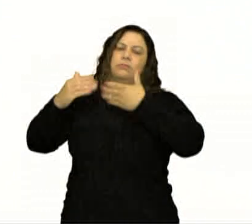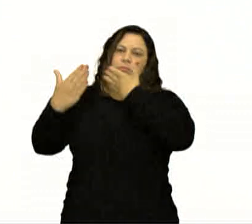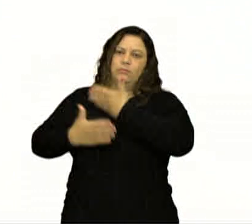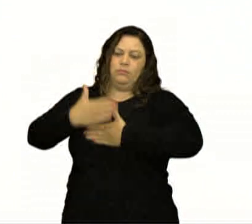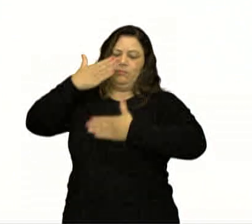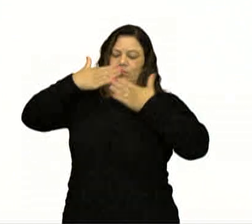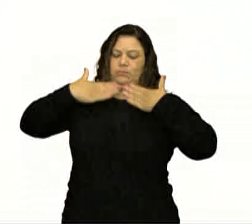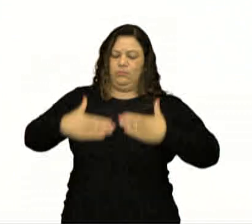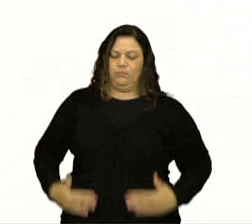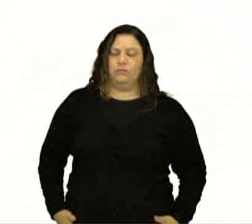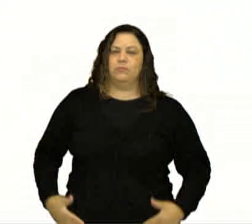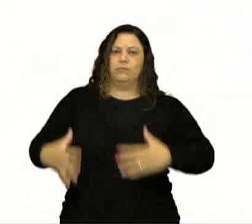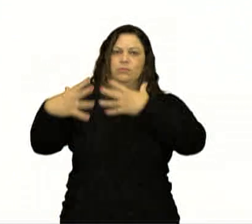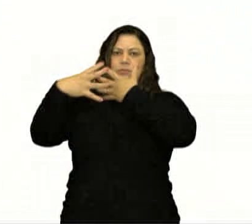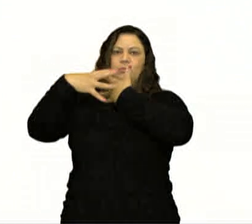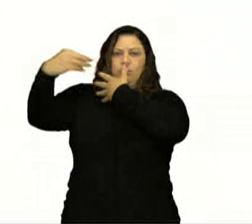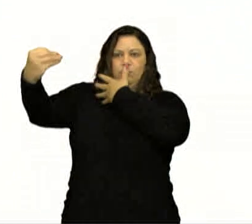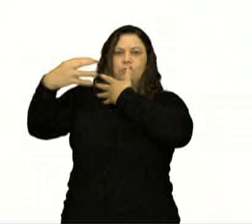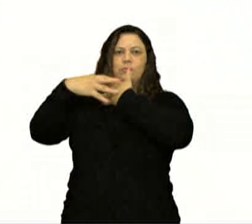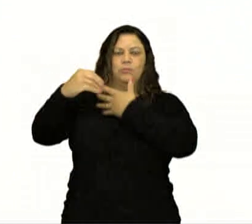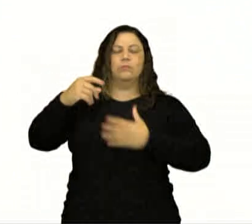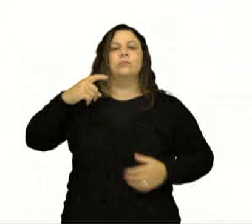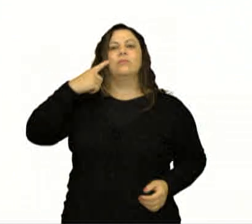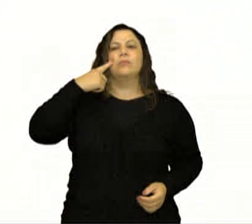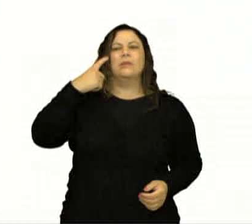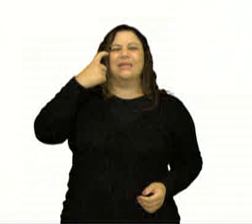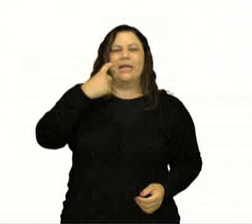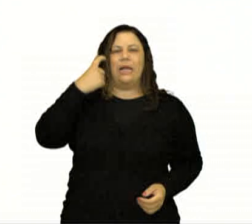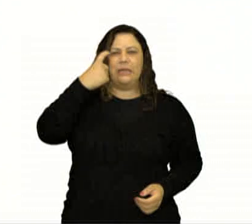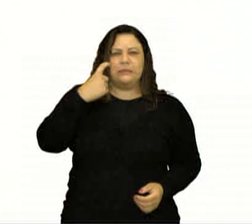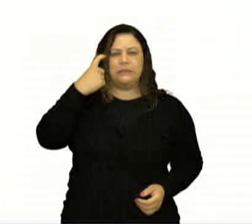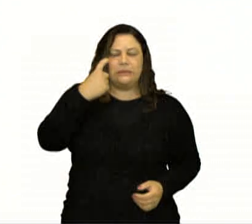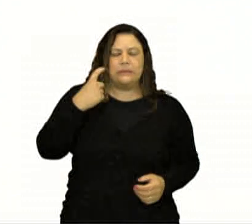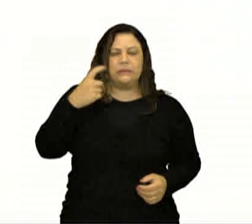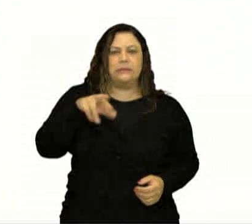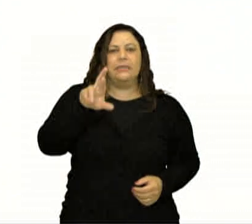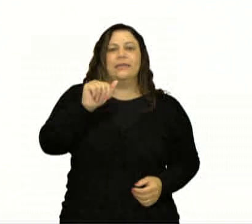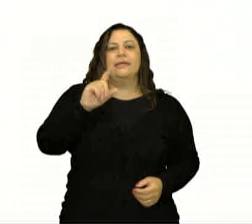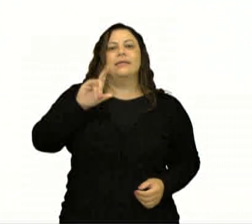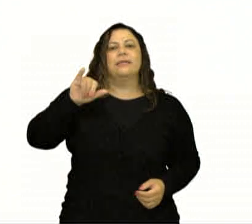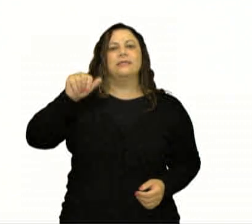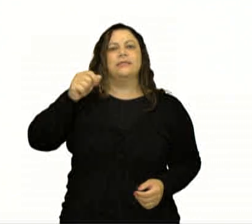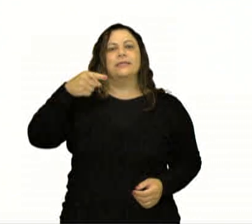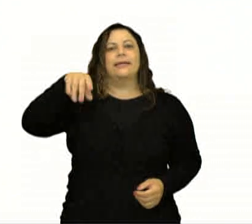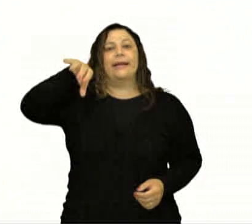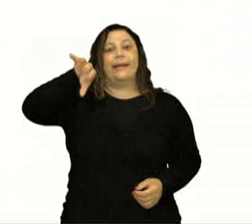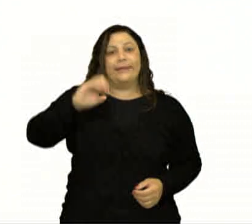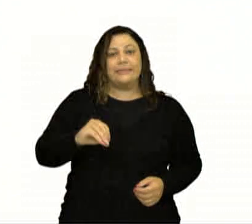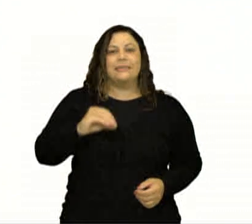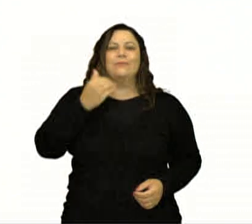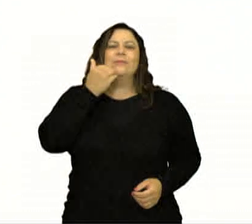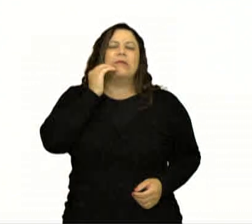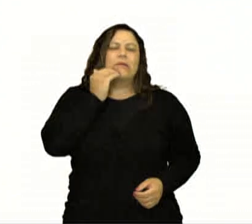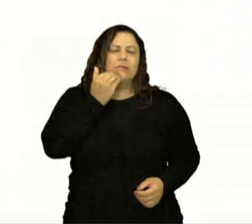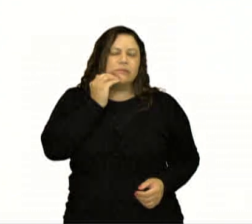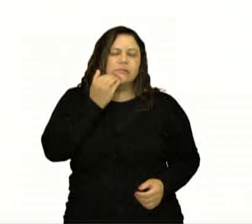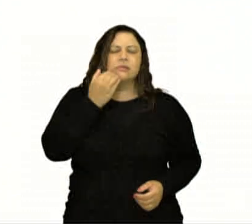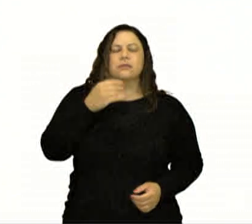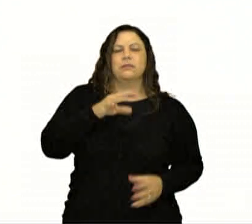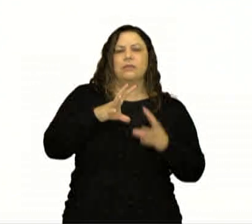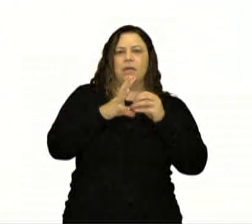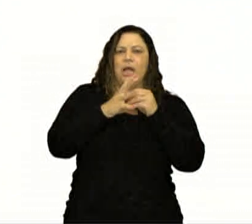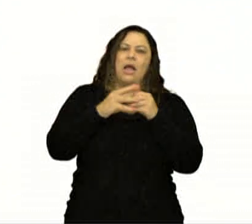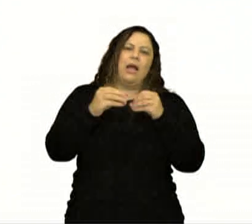evitar a exposição desnecessária à radiação ionizante. Esse tipo de radiação pode danificar suas células, levando-as